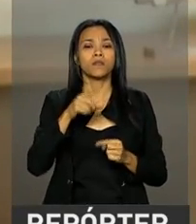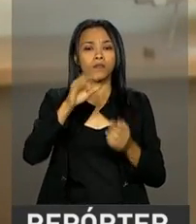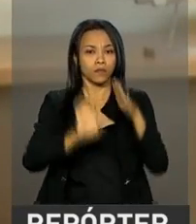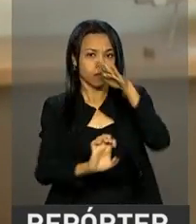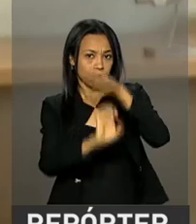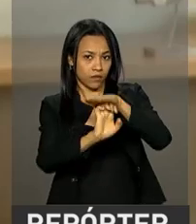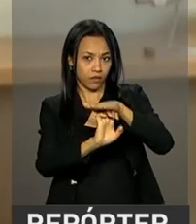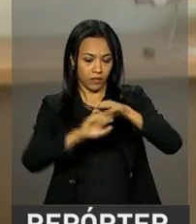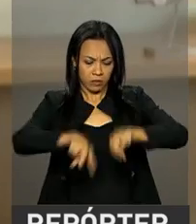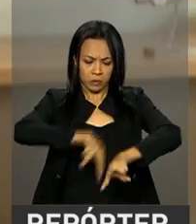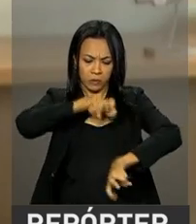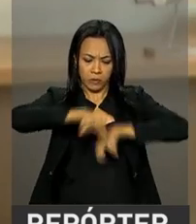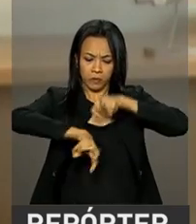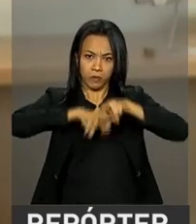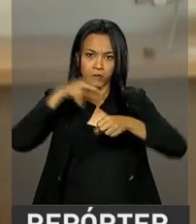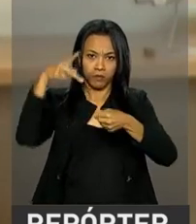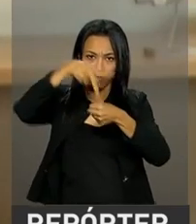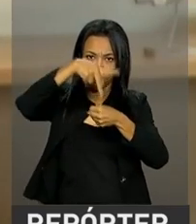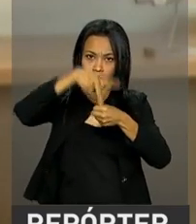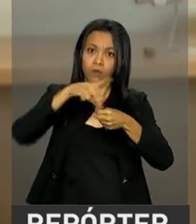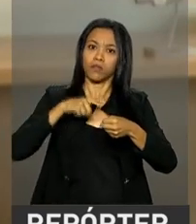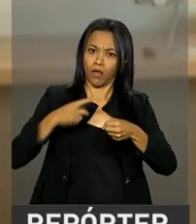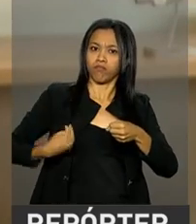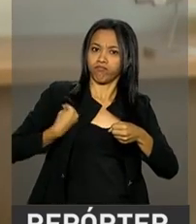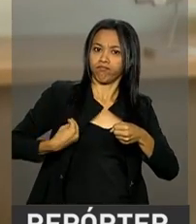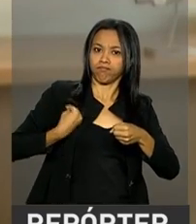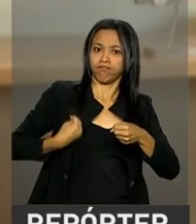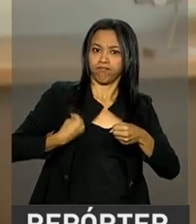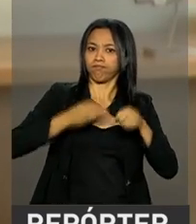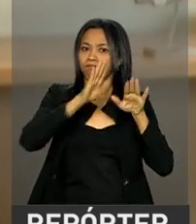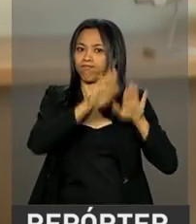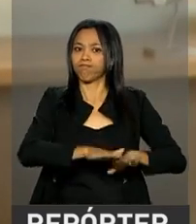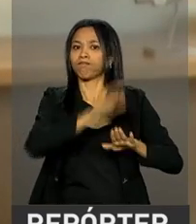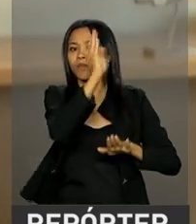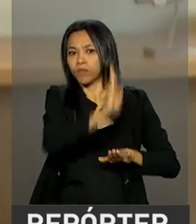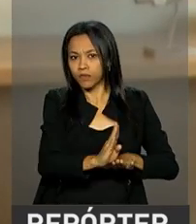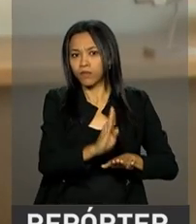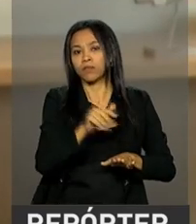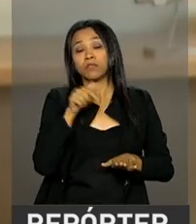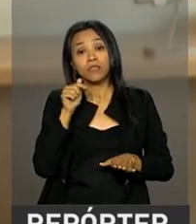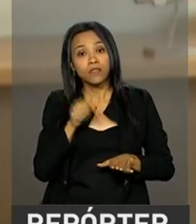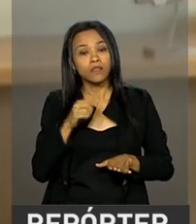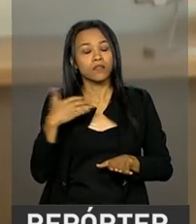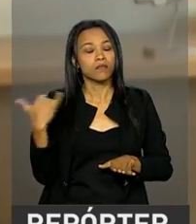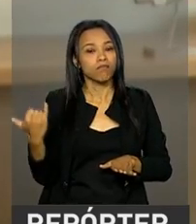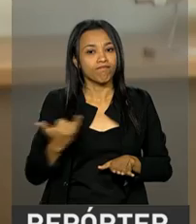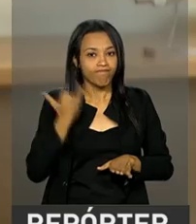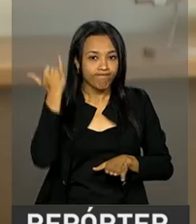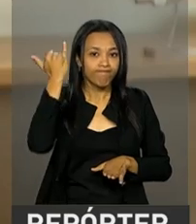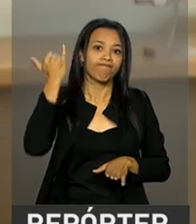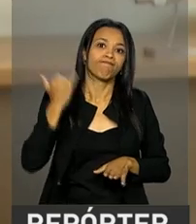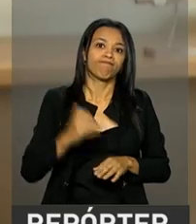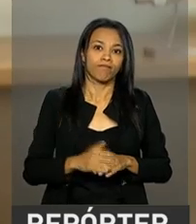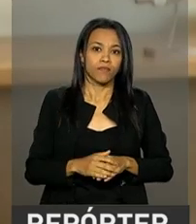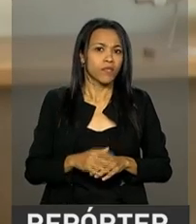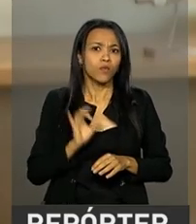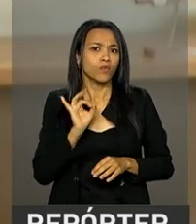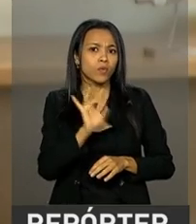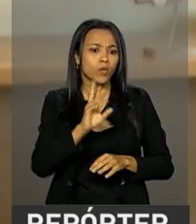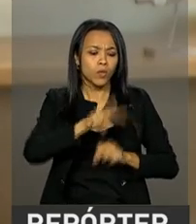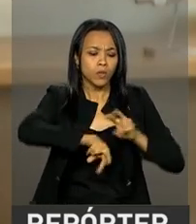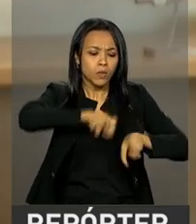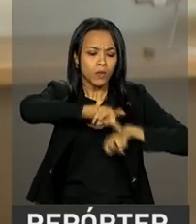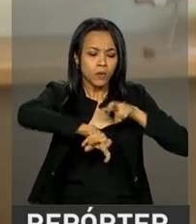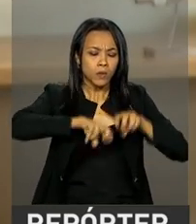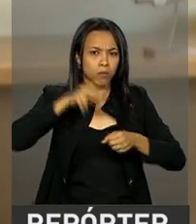petróleo norueguesa está presente no Brasil importantes mas não é só na exploração de